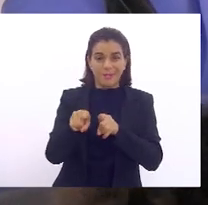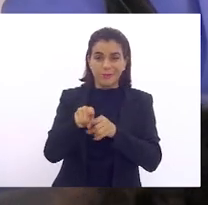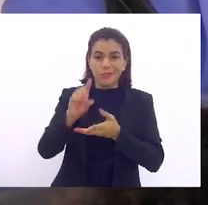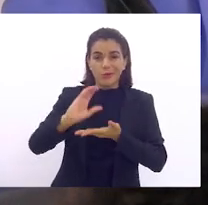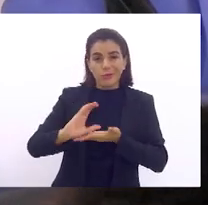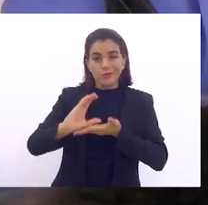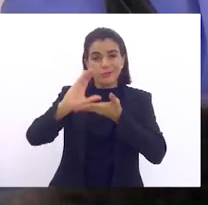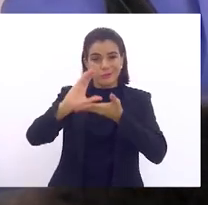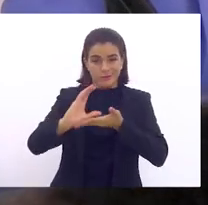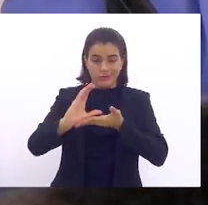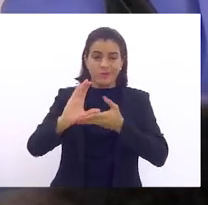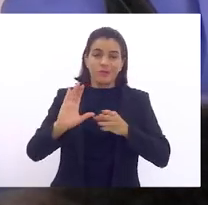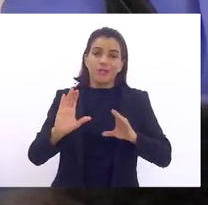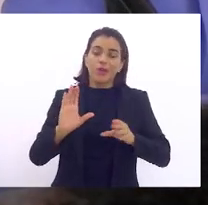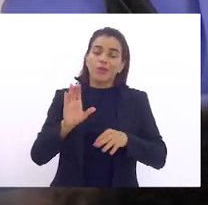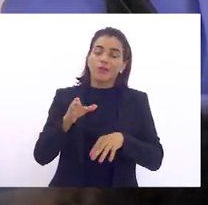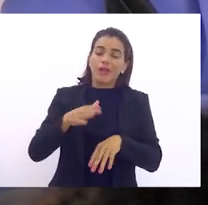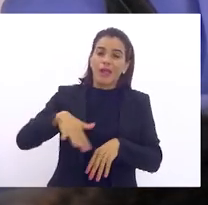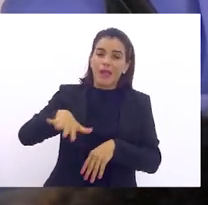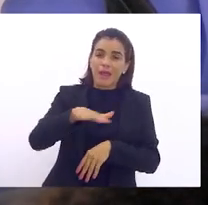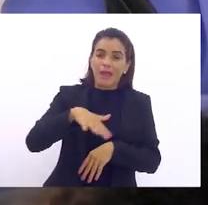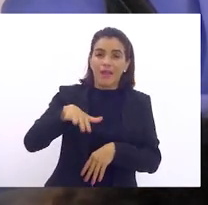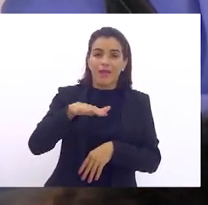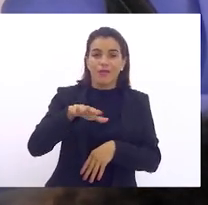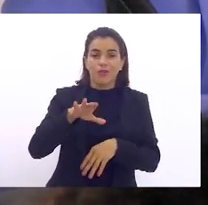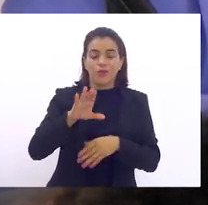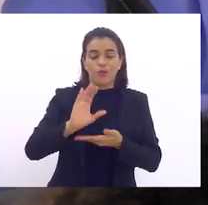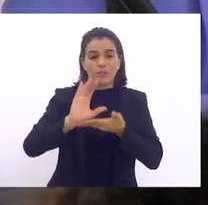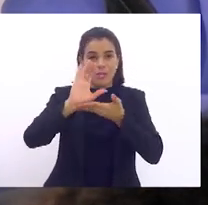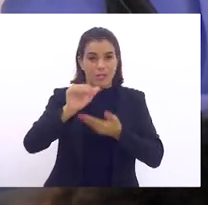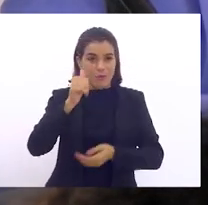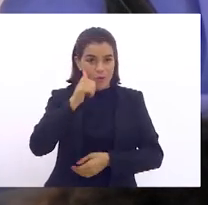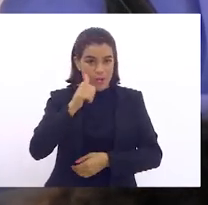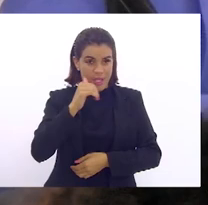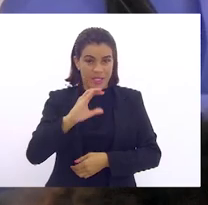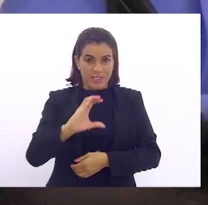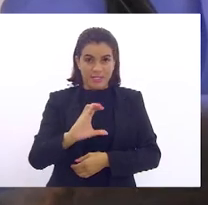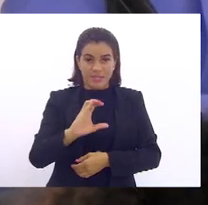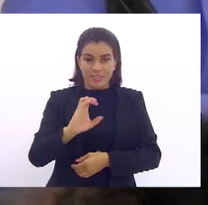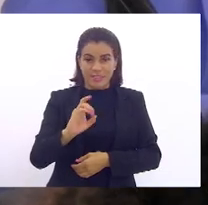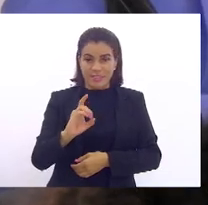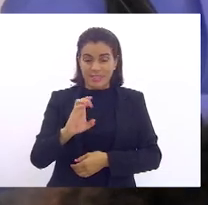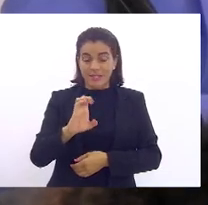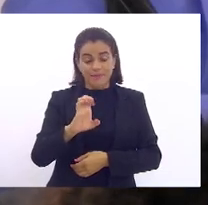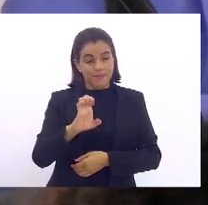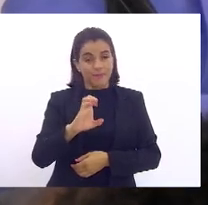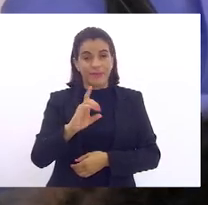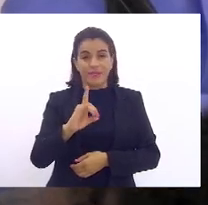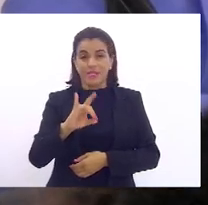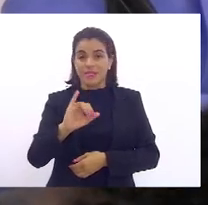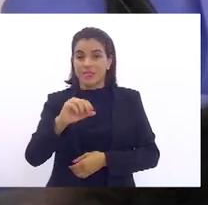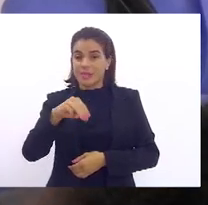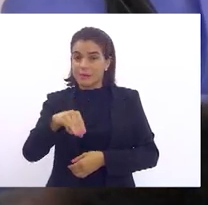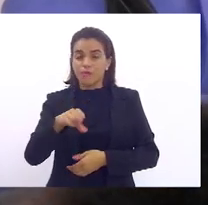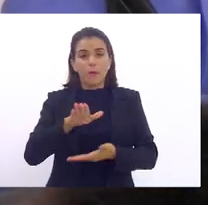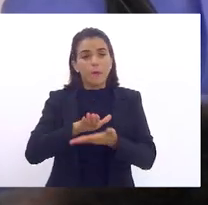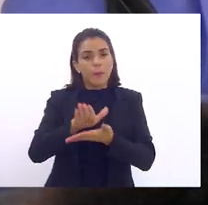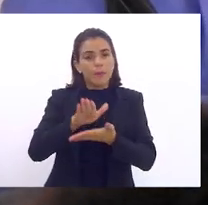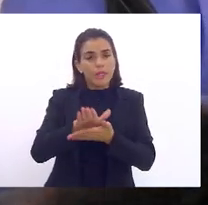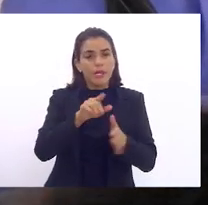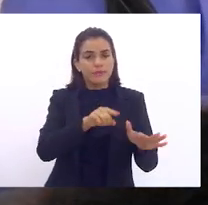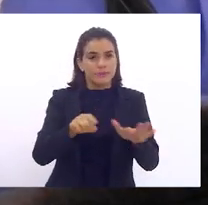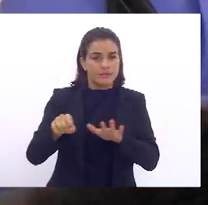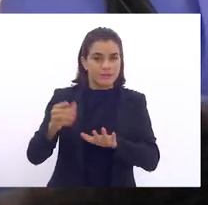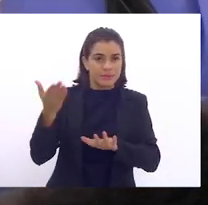Estadual dos direitos da mulher aqui do Rio do cedim então a gente teve aí já nessa nessa primeira saiu publicado agora na semana